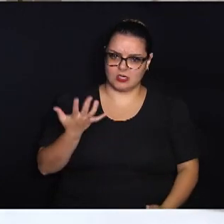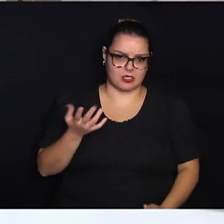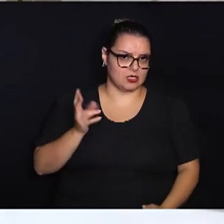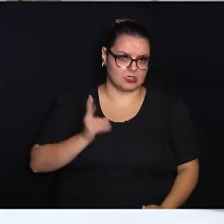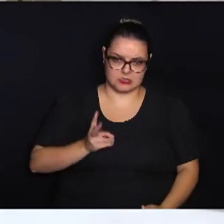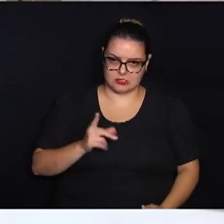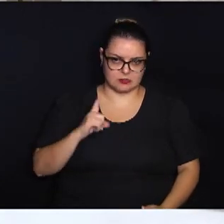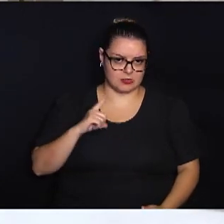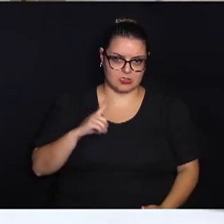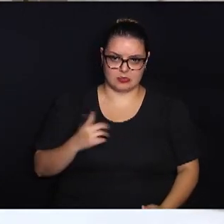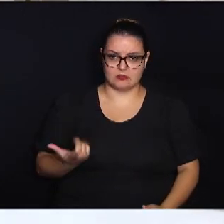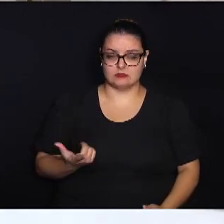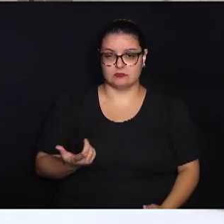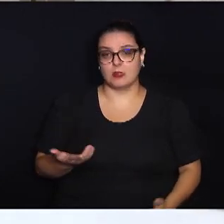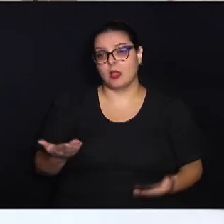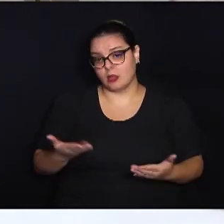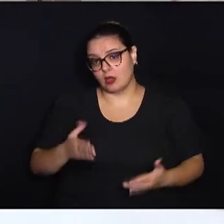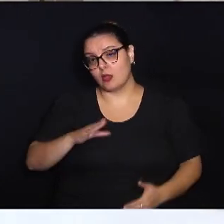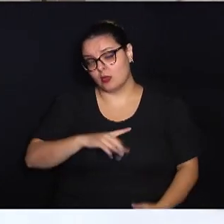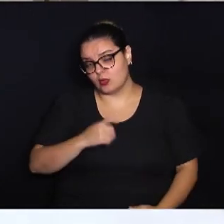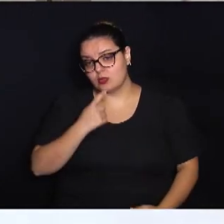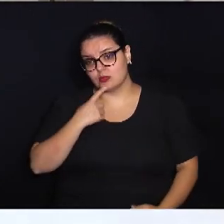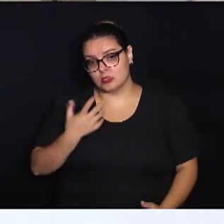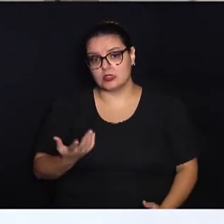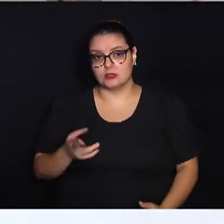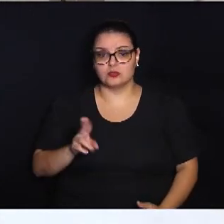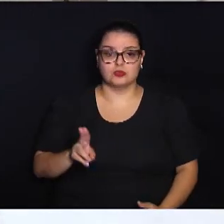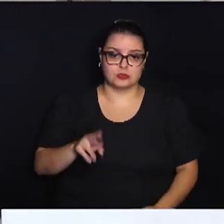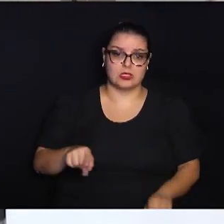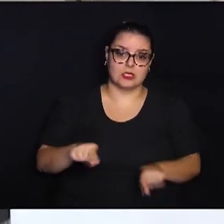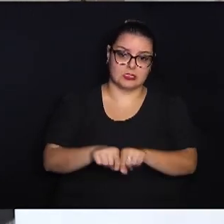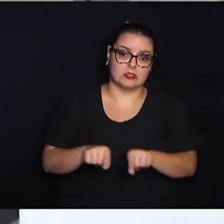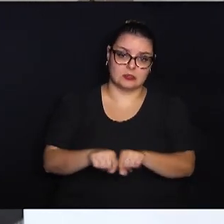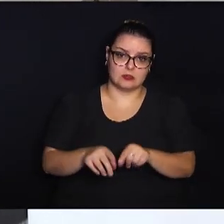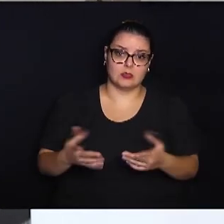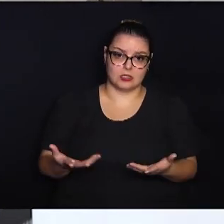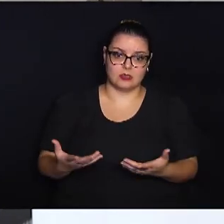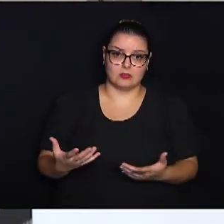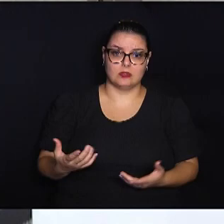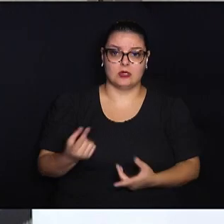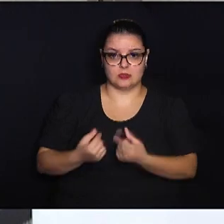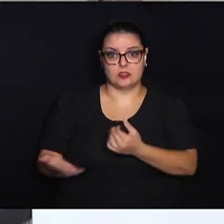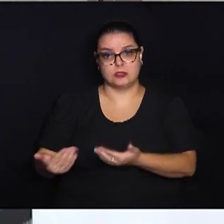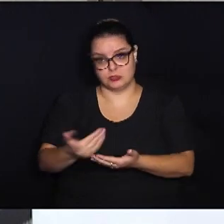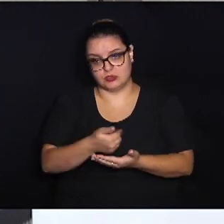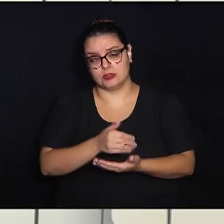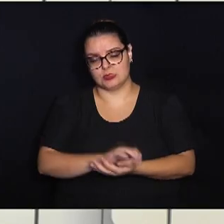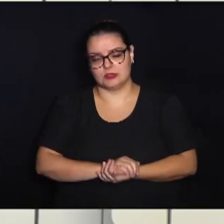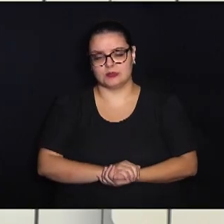existir. Cabe agora ao município também explorar essa fonte de arrecadação.